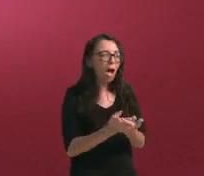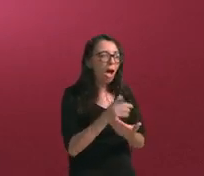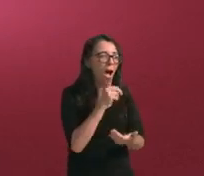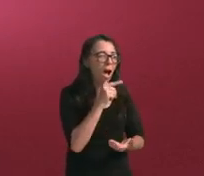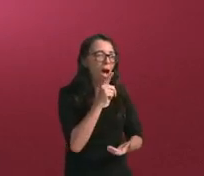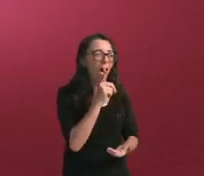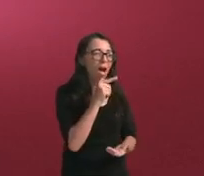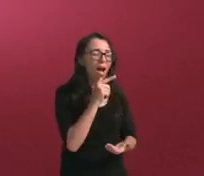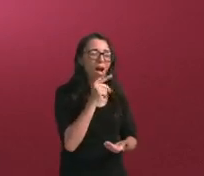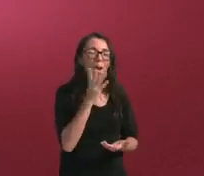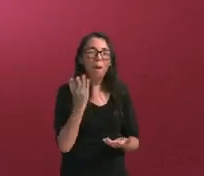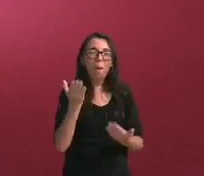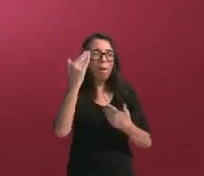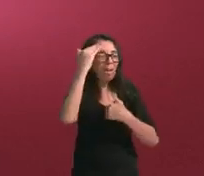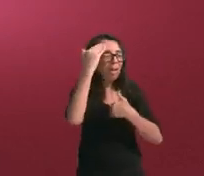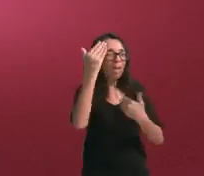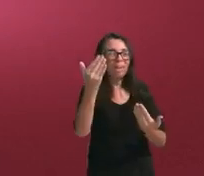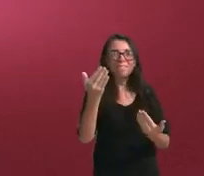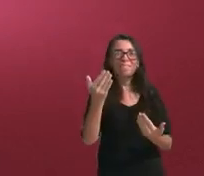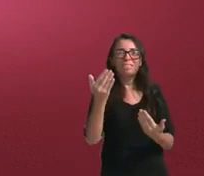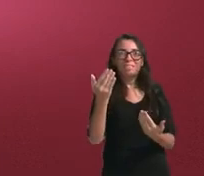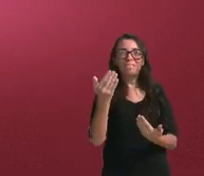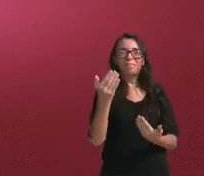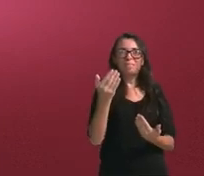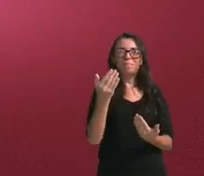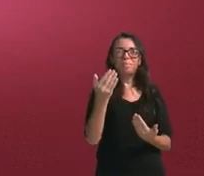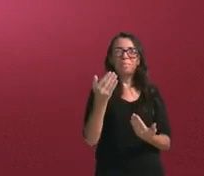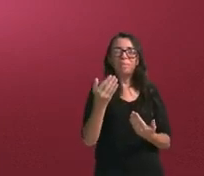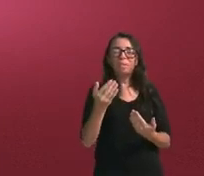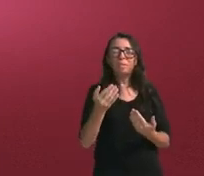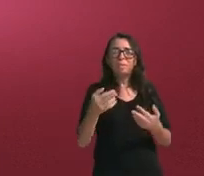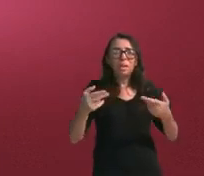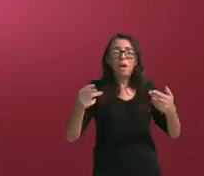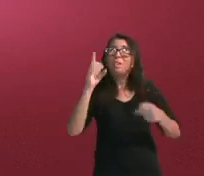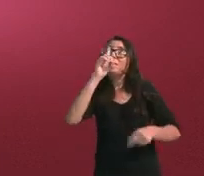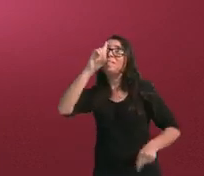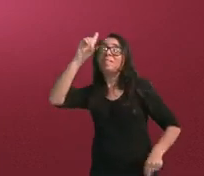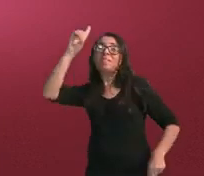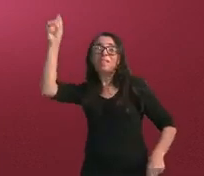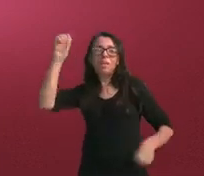parar um pouco de falar de Moisés e vamos começar a falar um pouco agora de Noé.